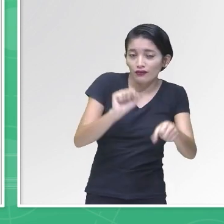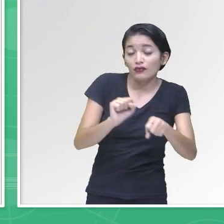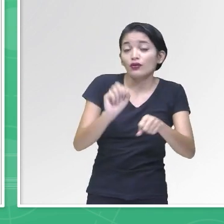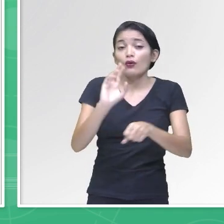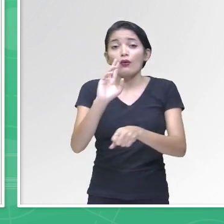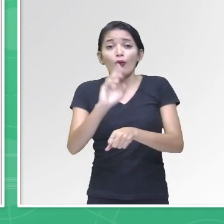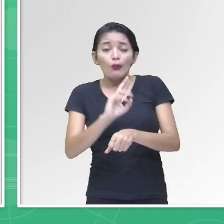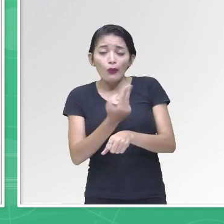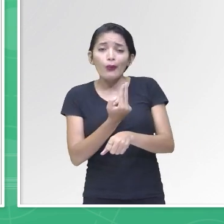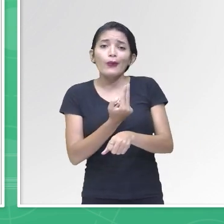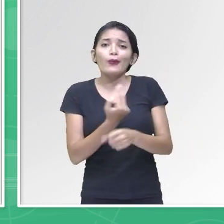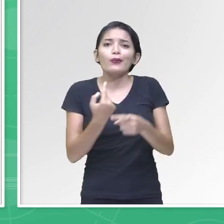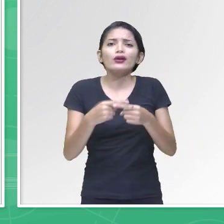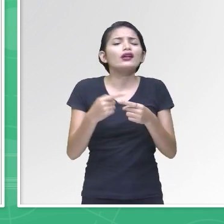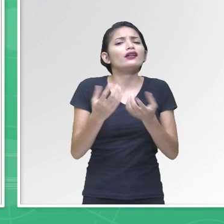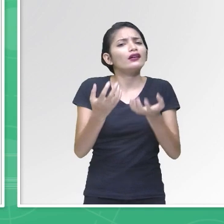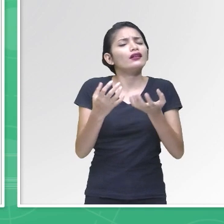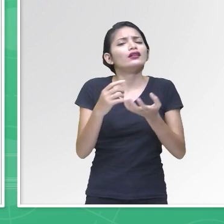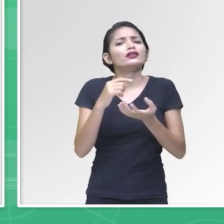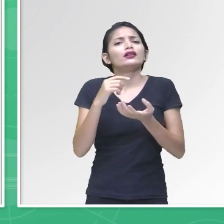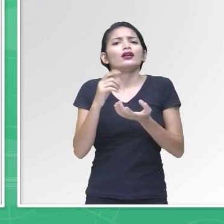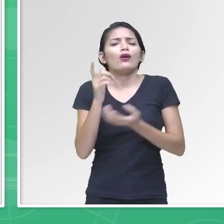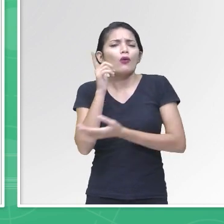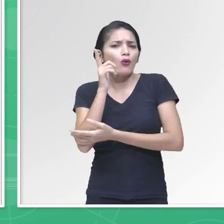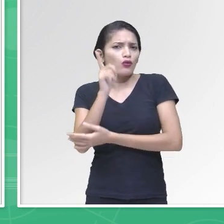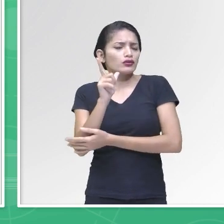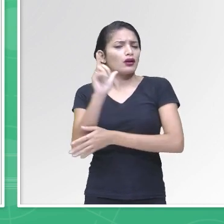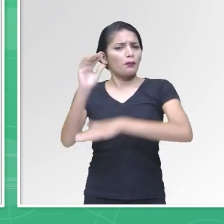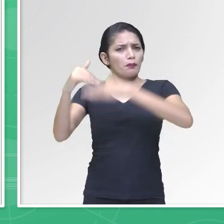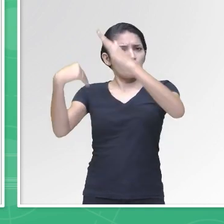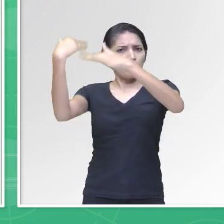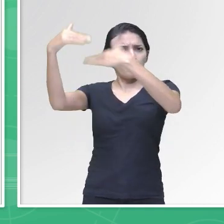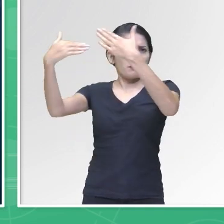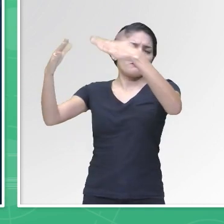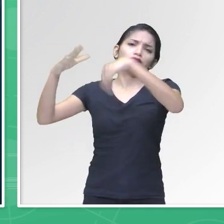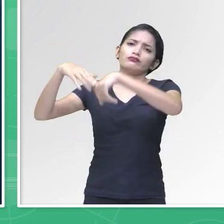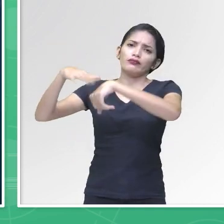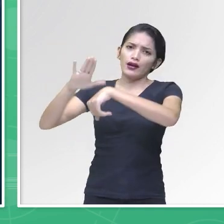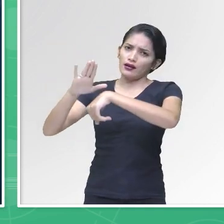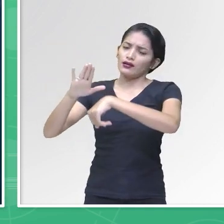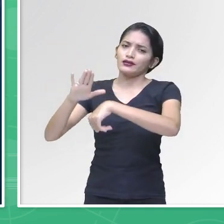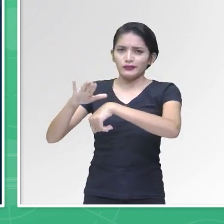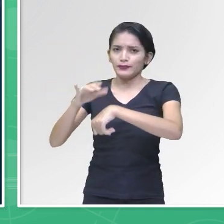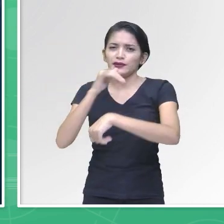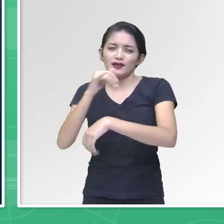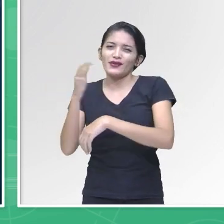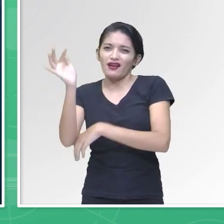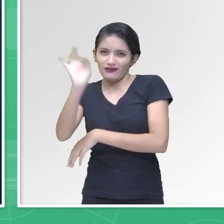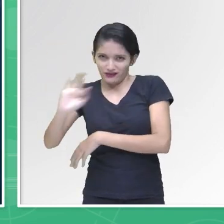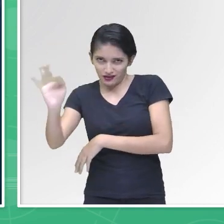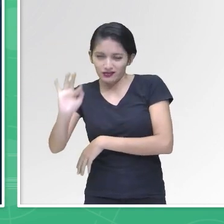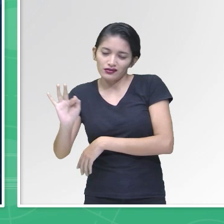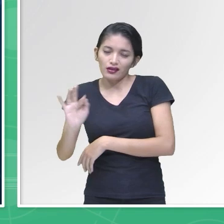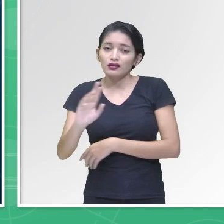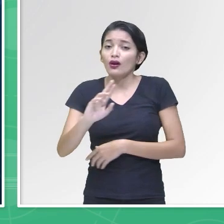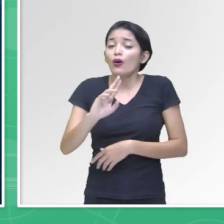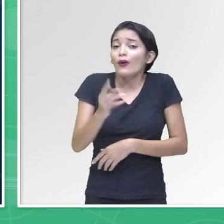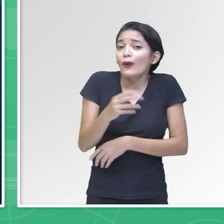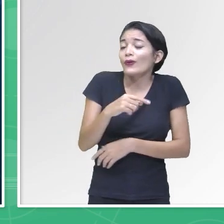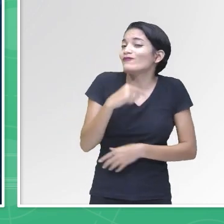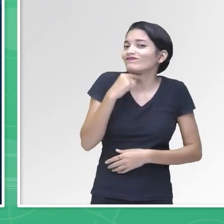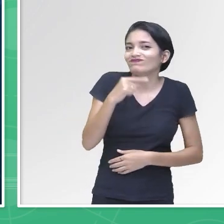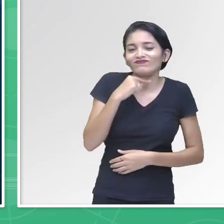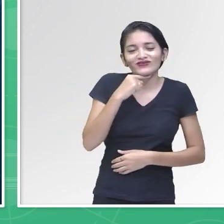querem alcançar níveis maiores de escolaridade ou porque não conseguiram